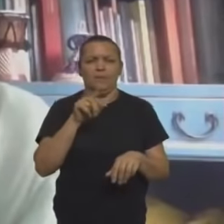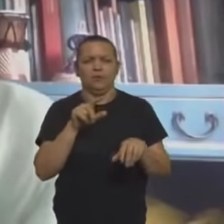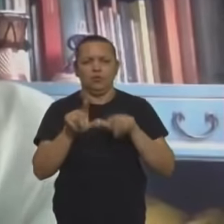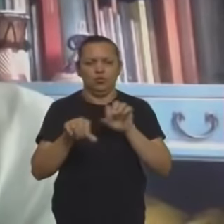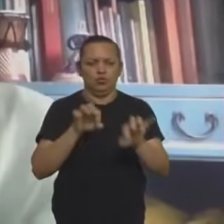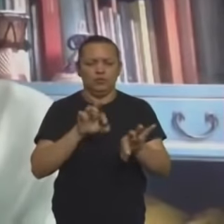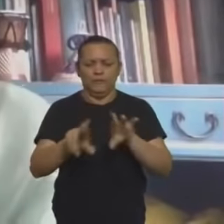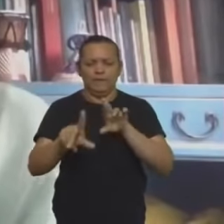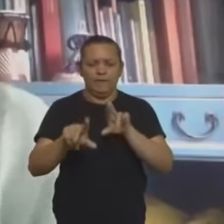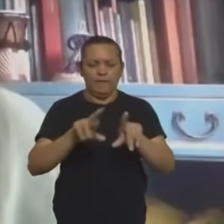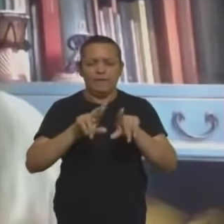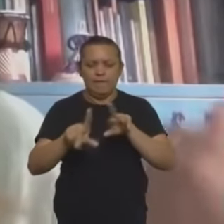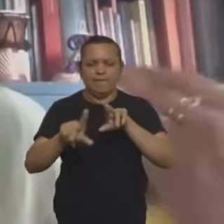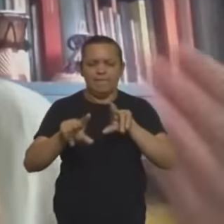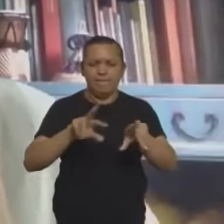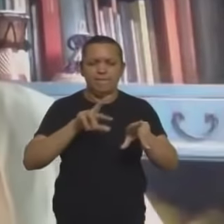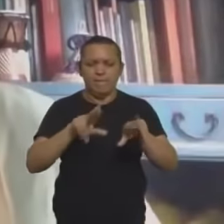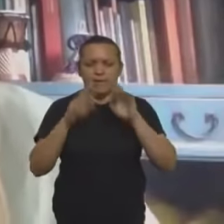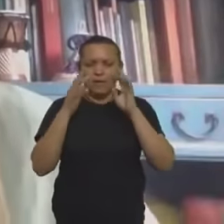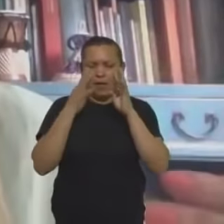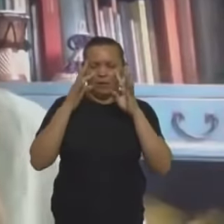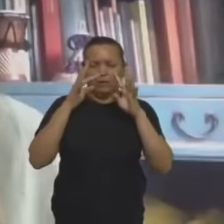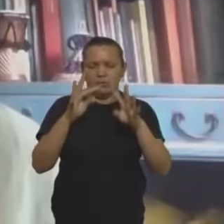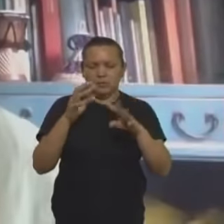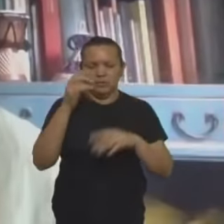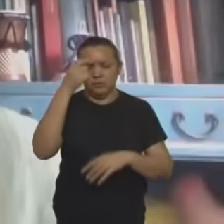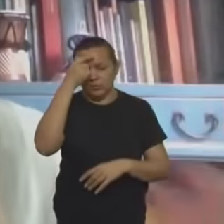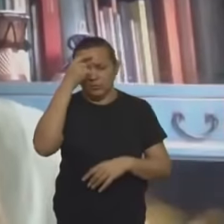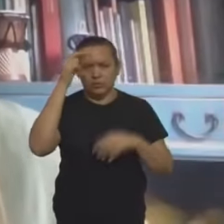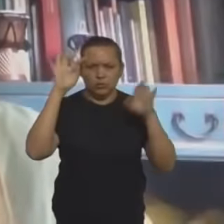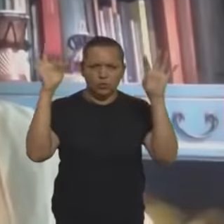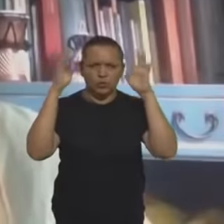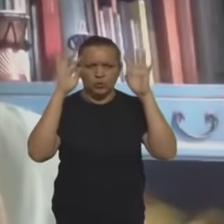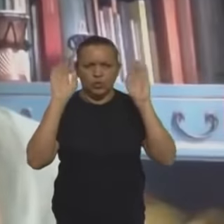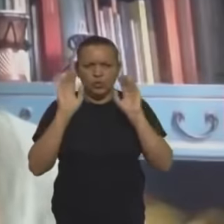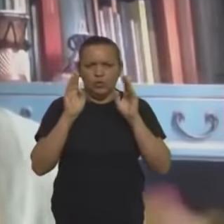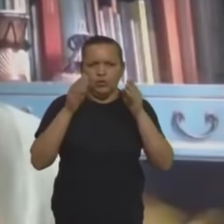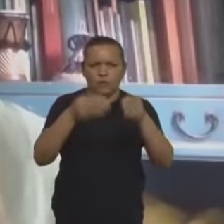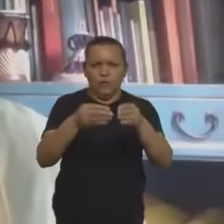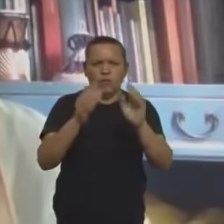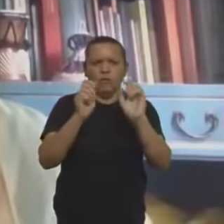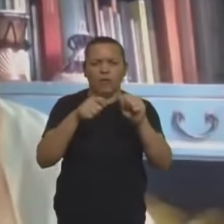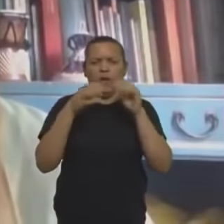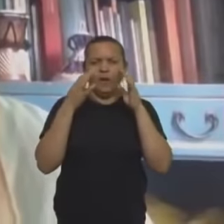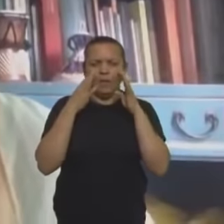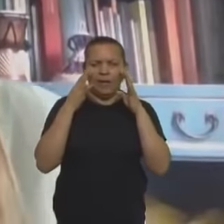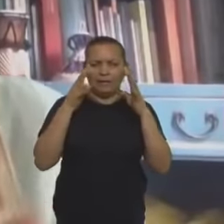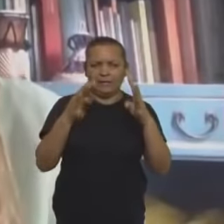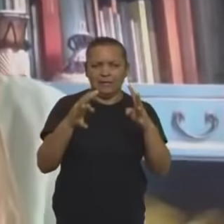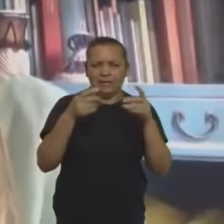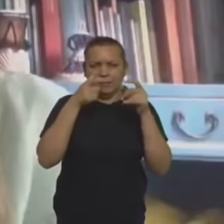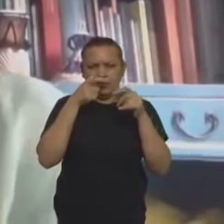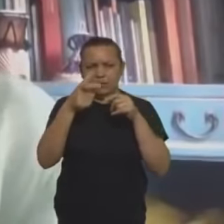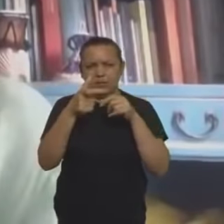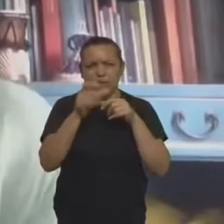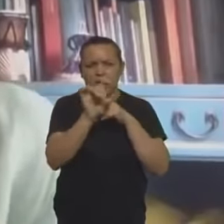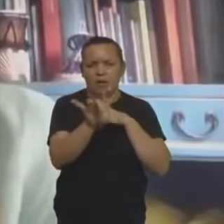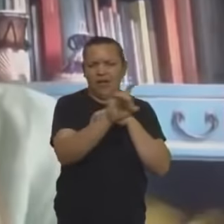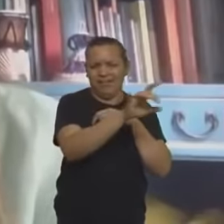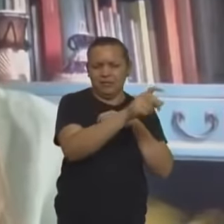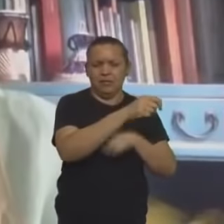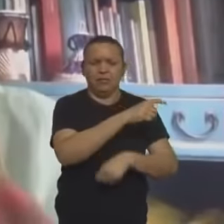formas de trazer essa atenção plena, né, de trazer o foco, de trazer a atenção dos alunos de acordo com cada